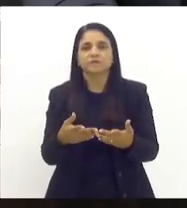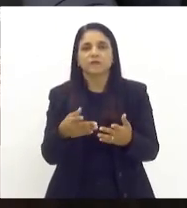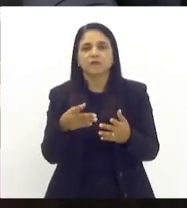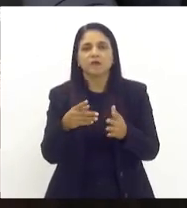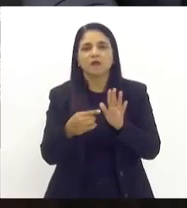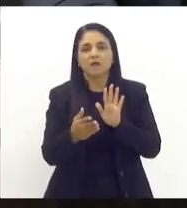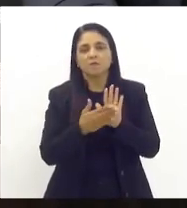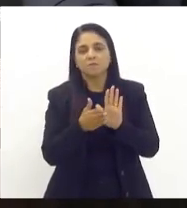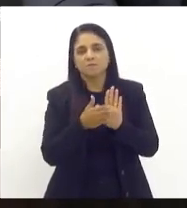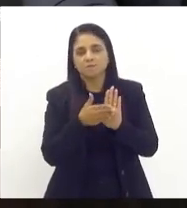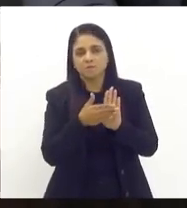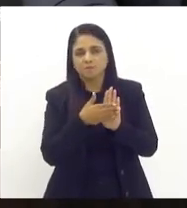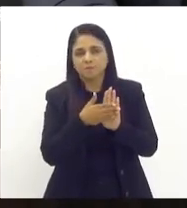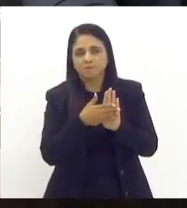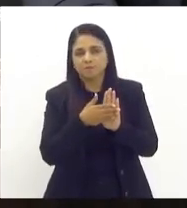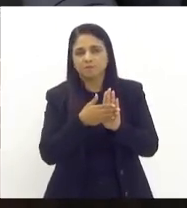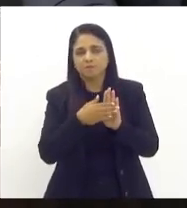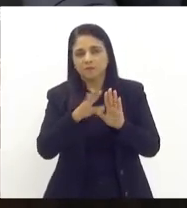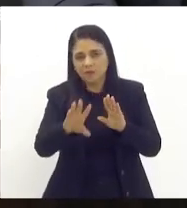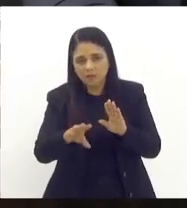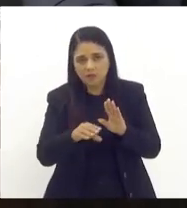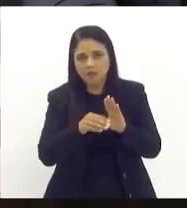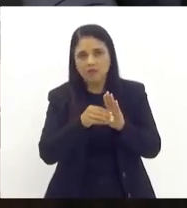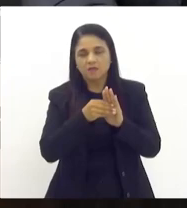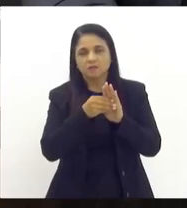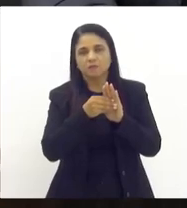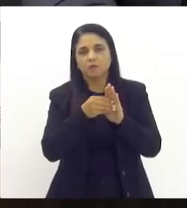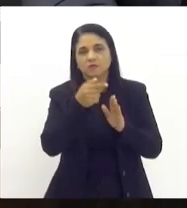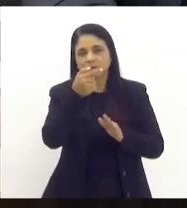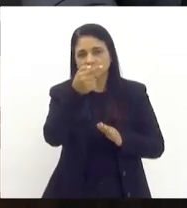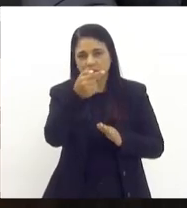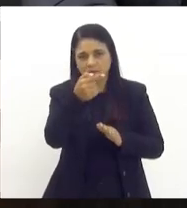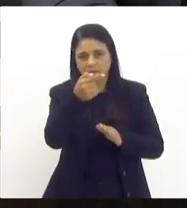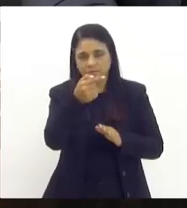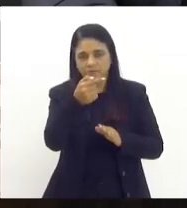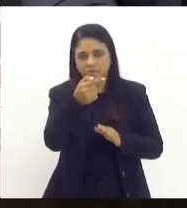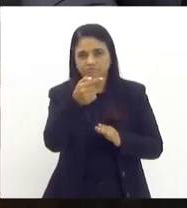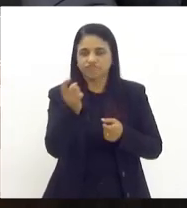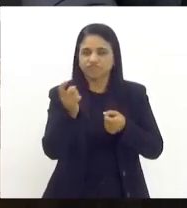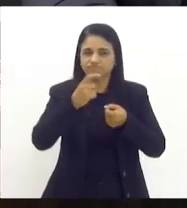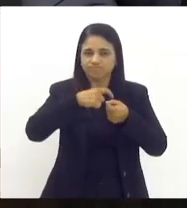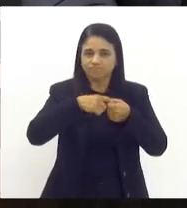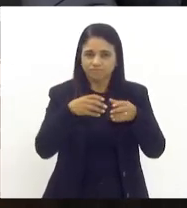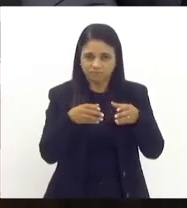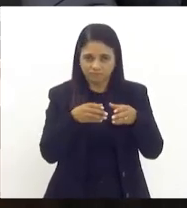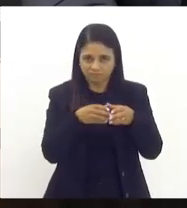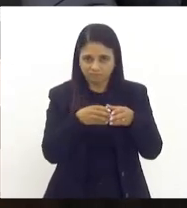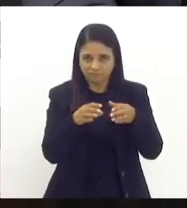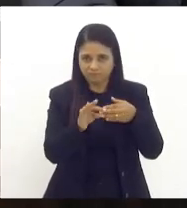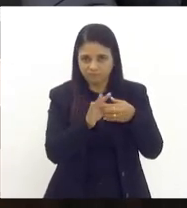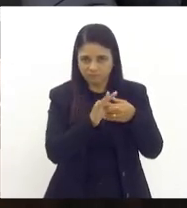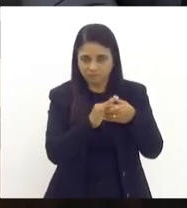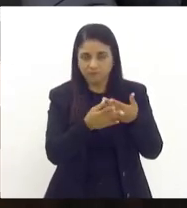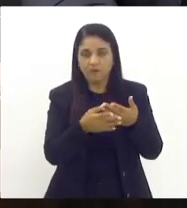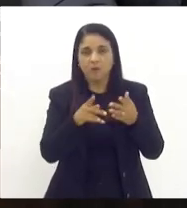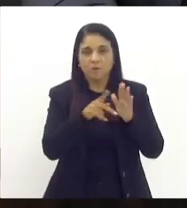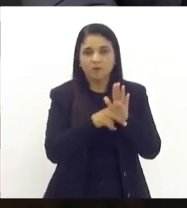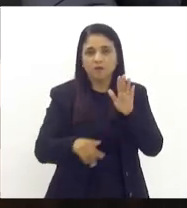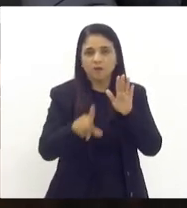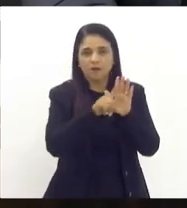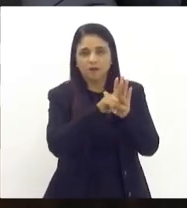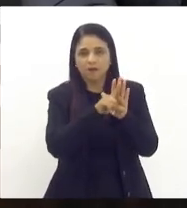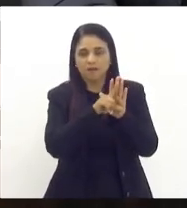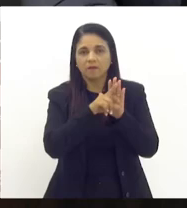apresente proposta recebeu sete emendas retorna às comissões projeto